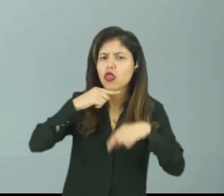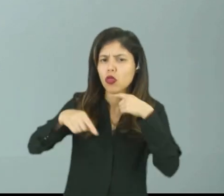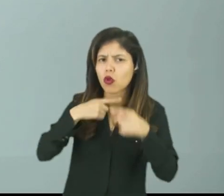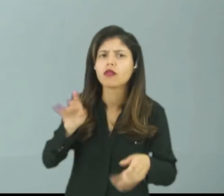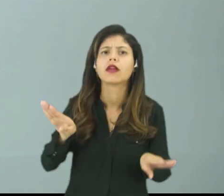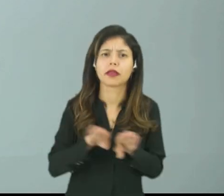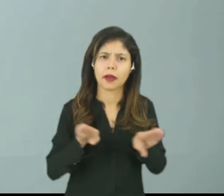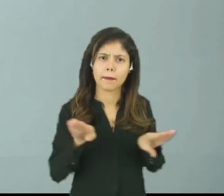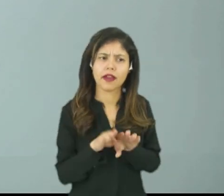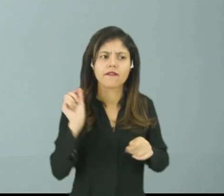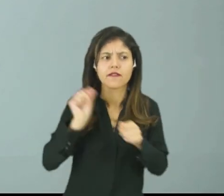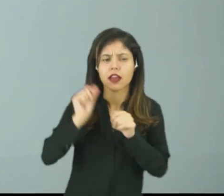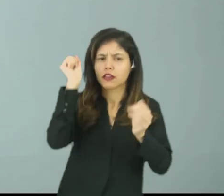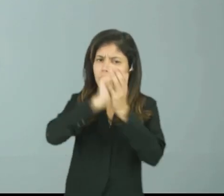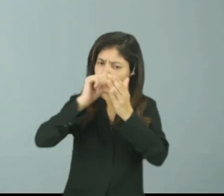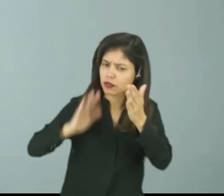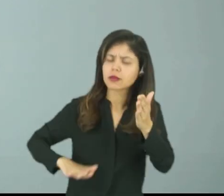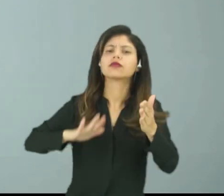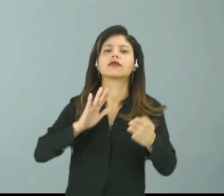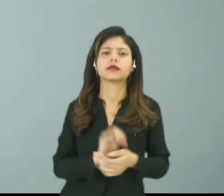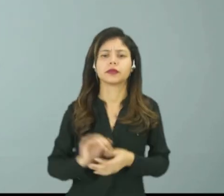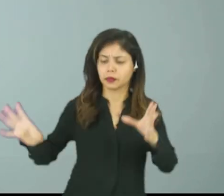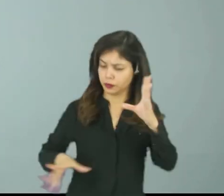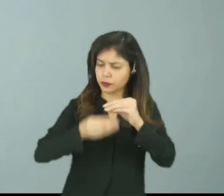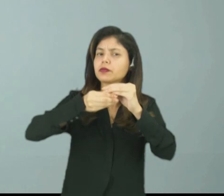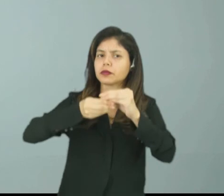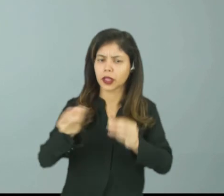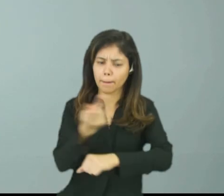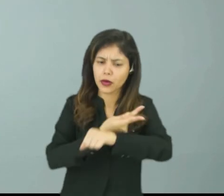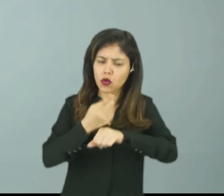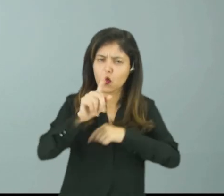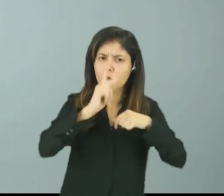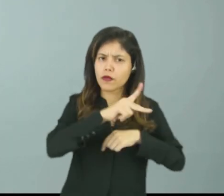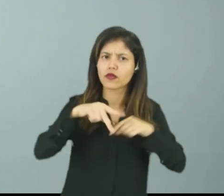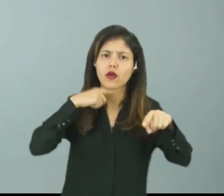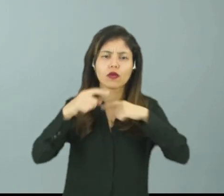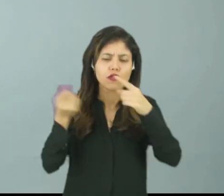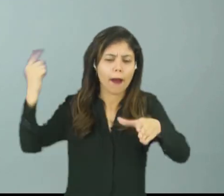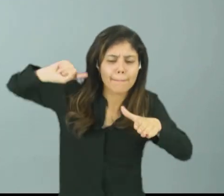dúvidas, façam as atividades complementares e procure seu professor para